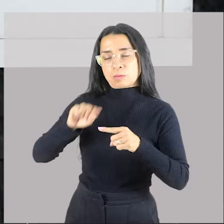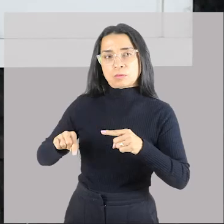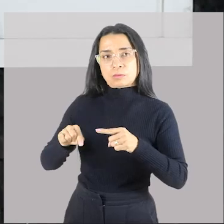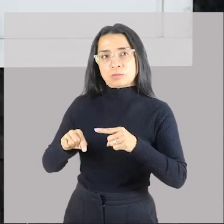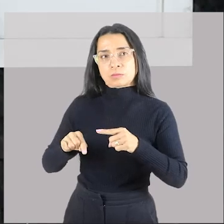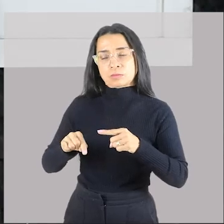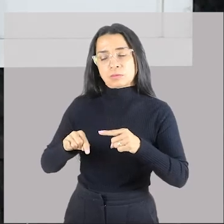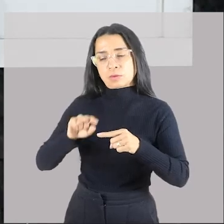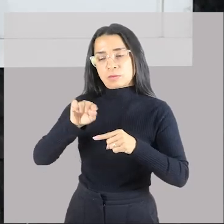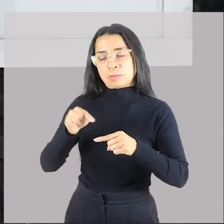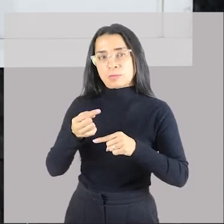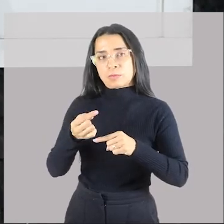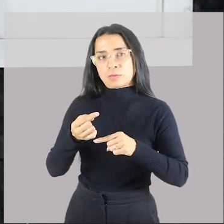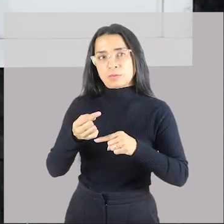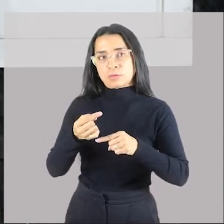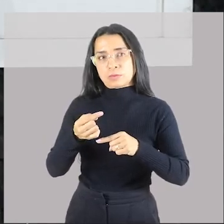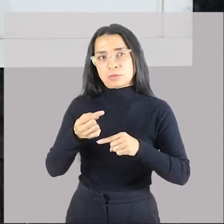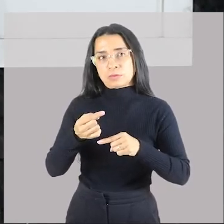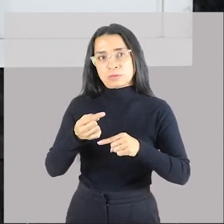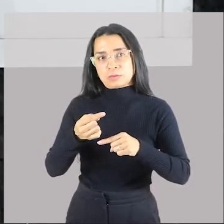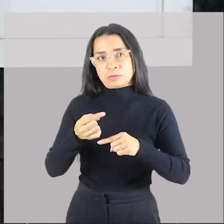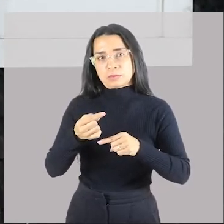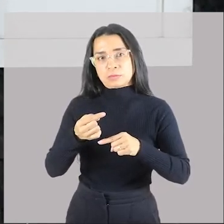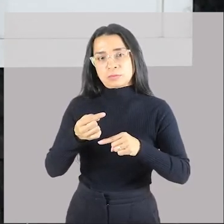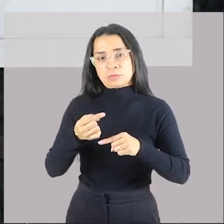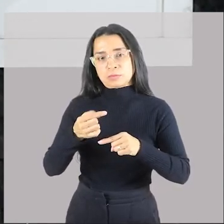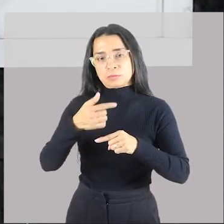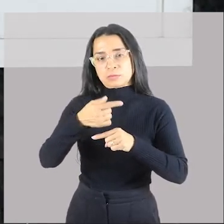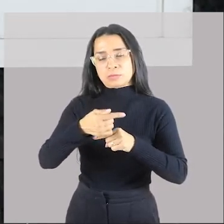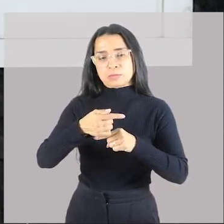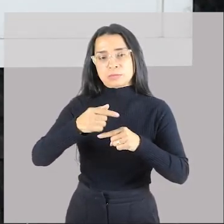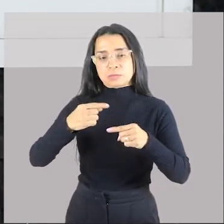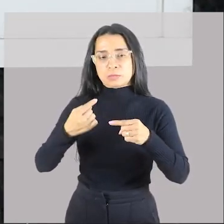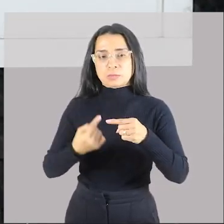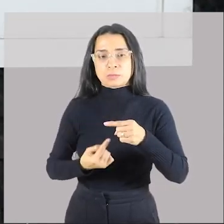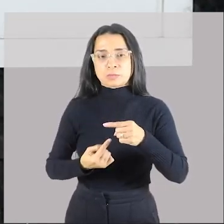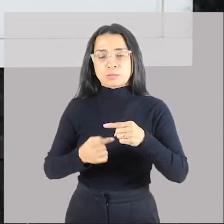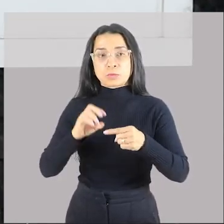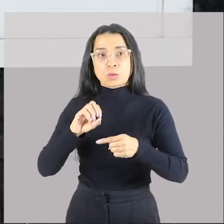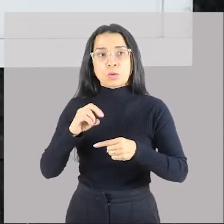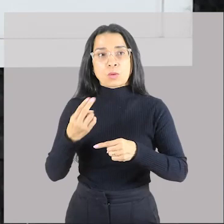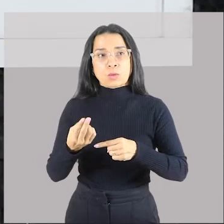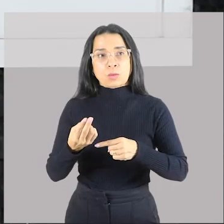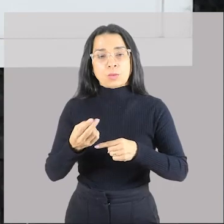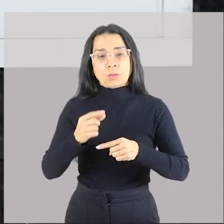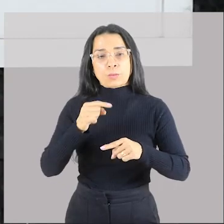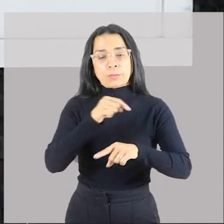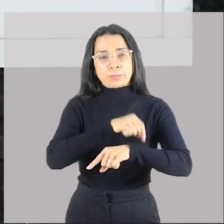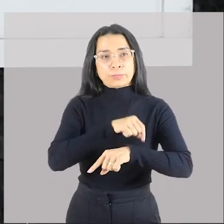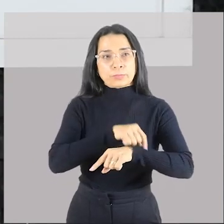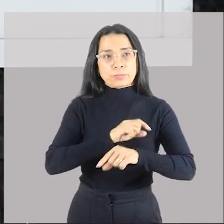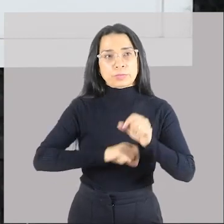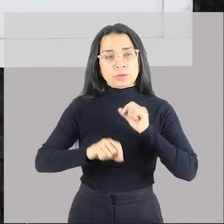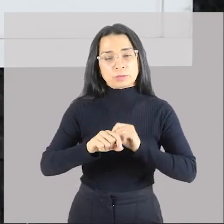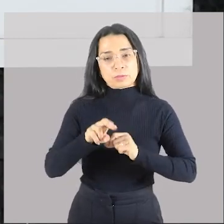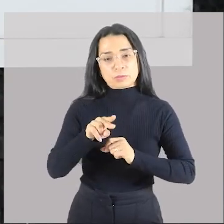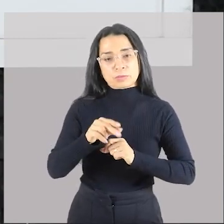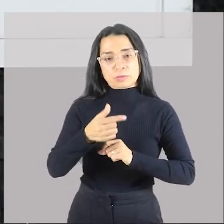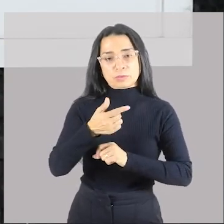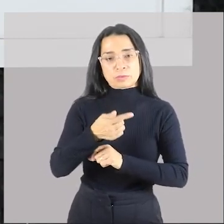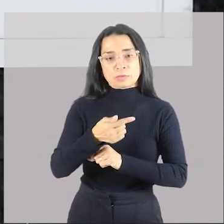essa vírgula, ficar 7 sobre 1. Ou seja, o meu tempo vai ser igual